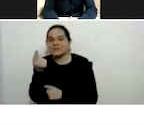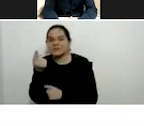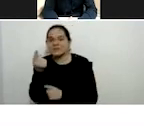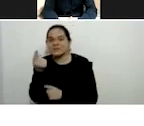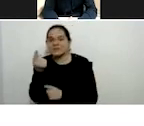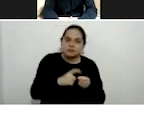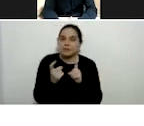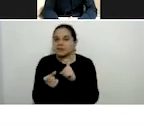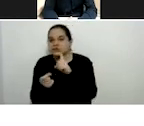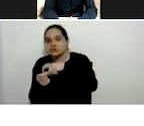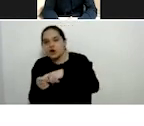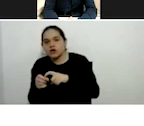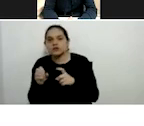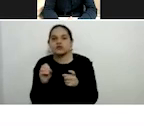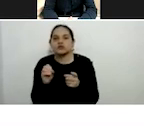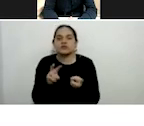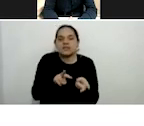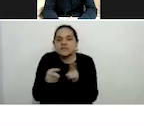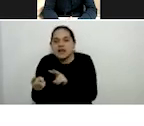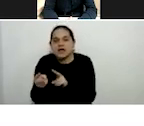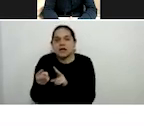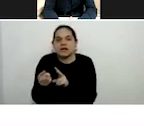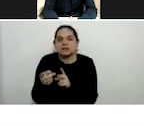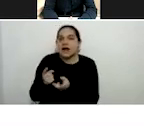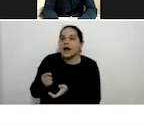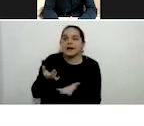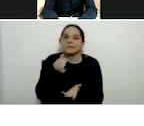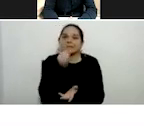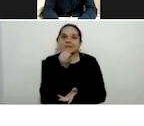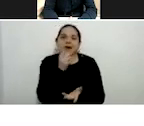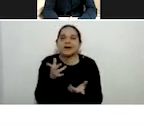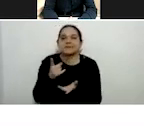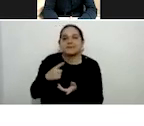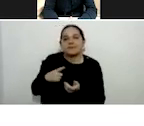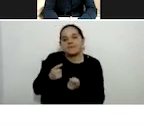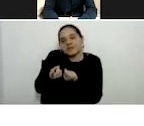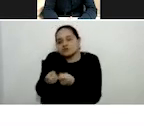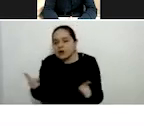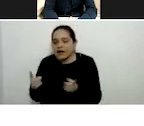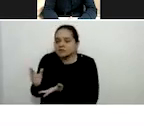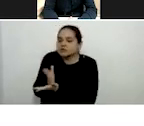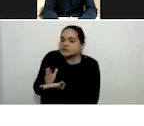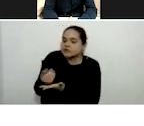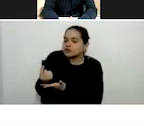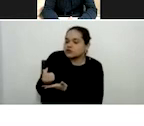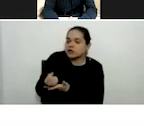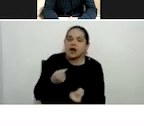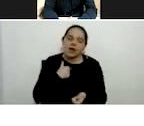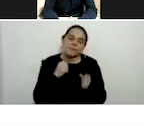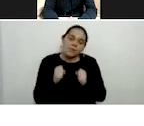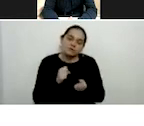Pagando alguma coisa, fazendo uma intera ali para o churrasco, enfim. Essa função do sócio para o associado,